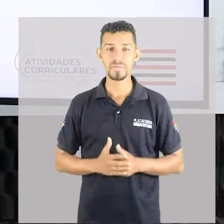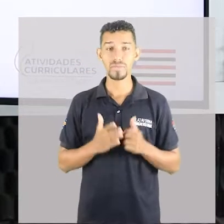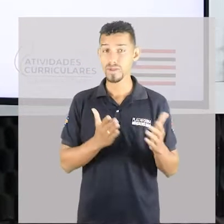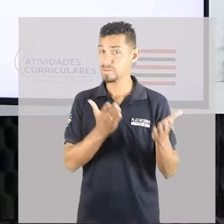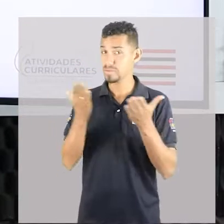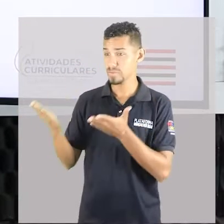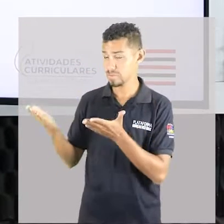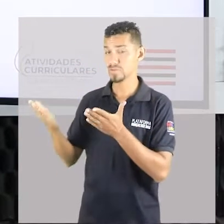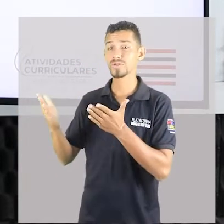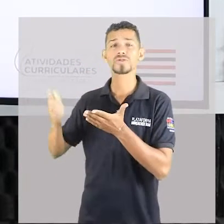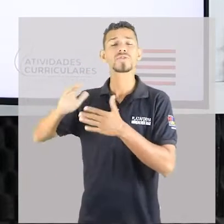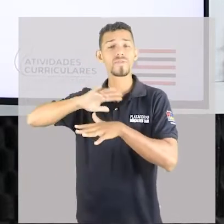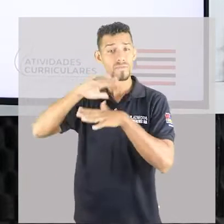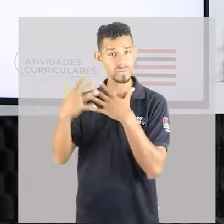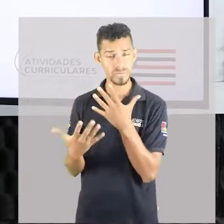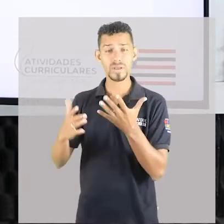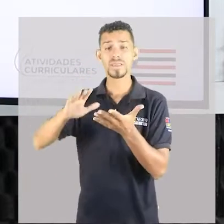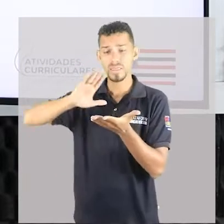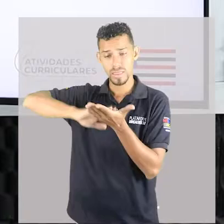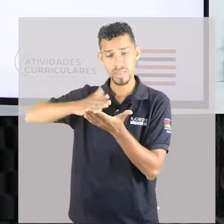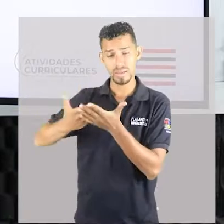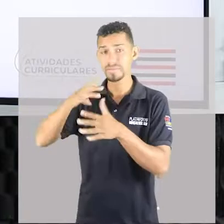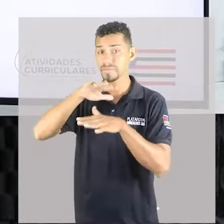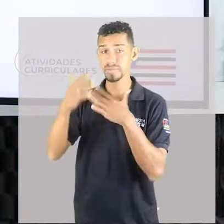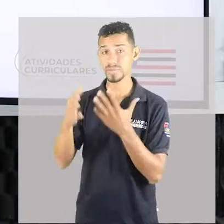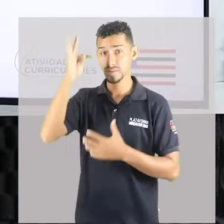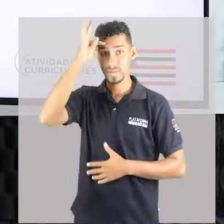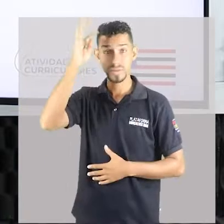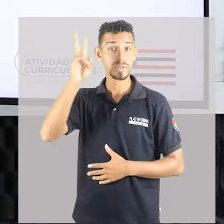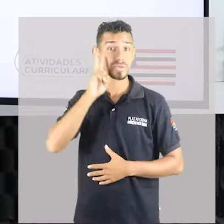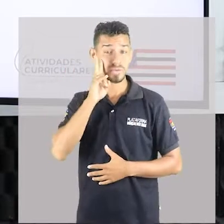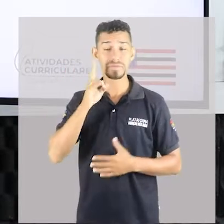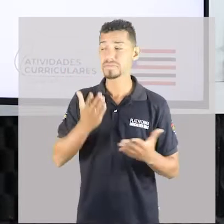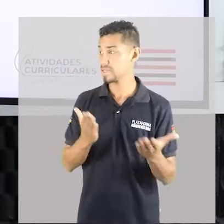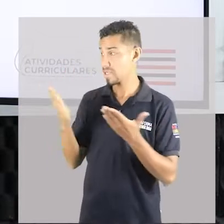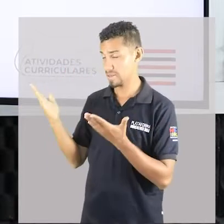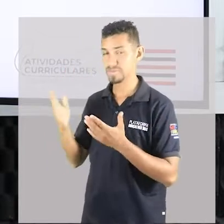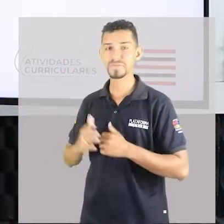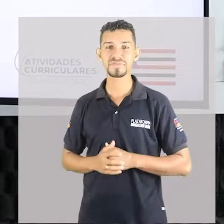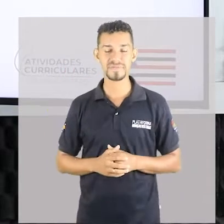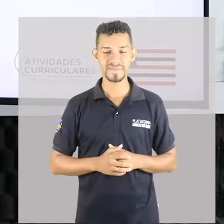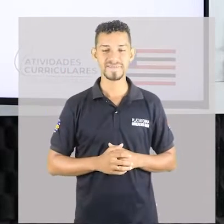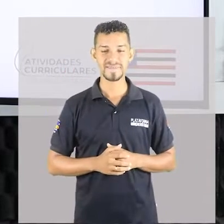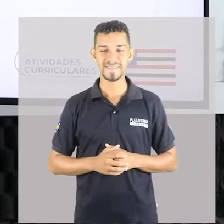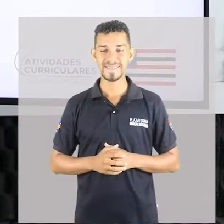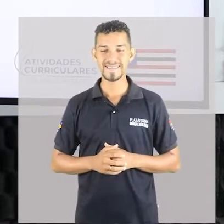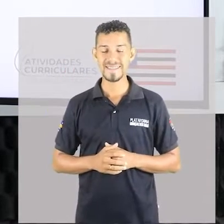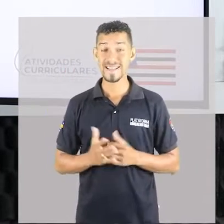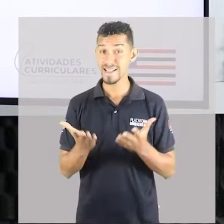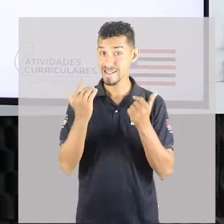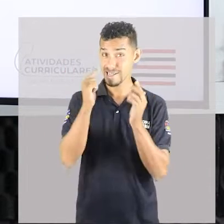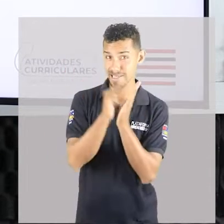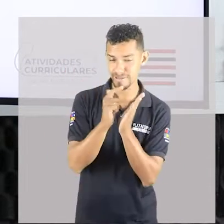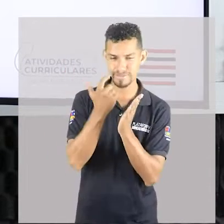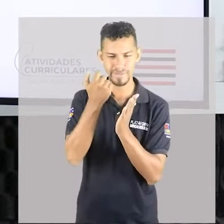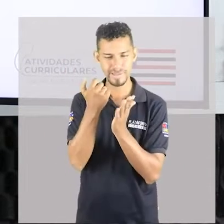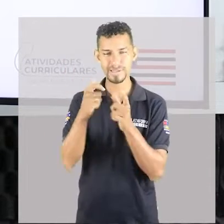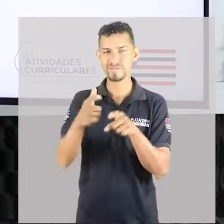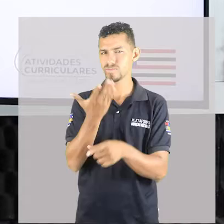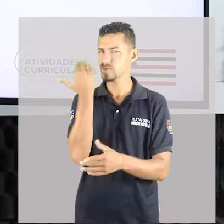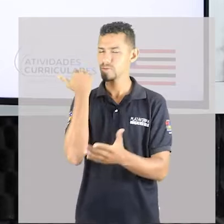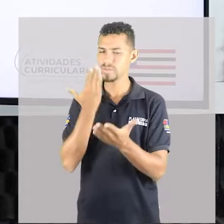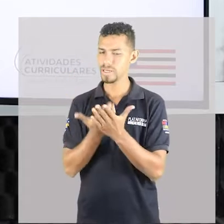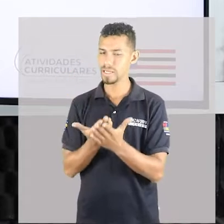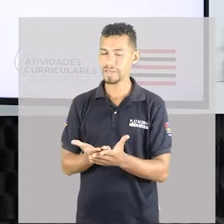nosso canto do vídeo está o Tyron, que é o intérprete de Libras. Pegue papel e caneta e vamos para a aula. O nosso conteúdo desta